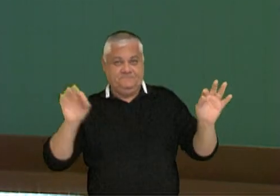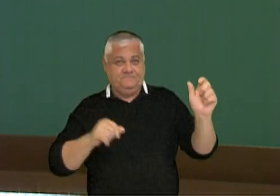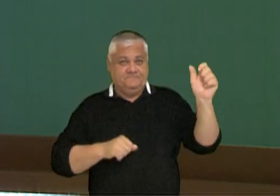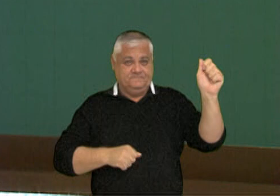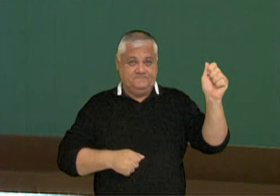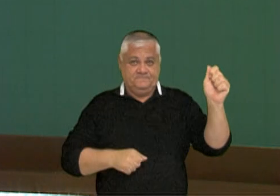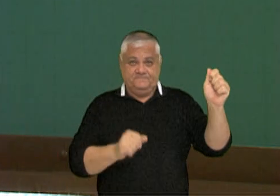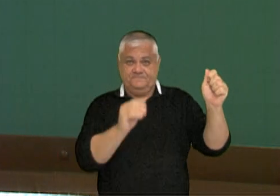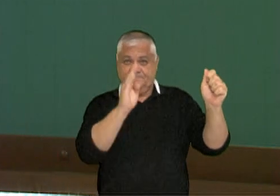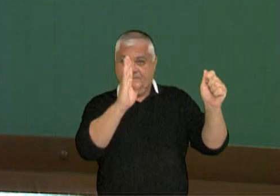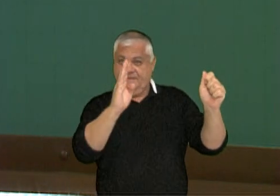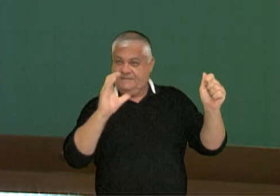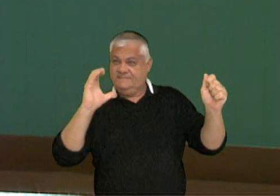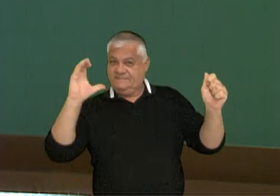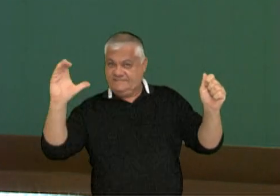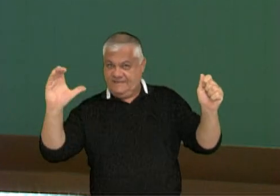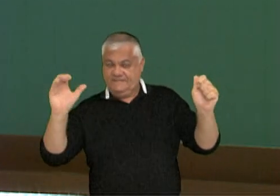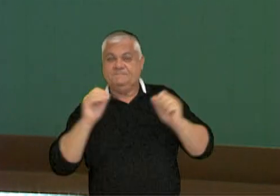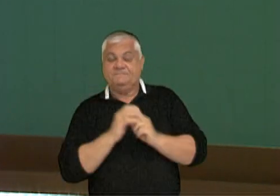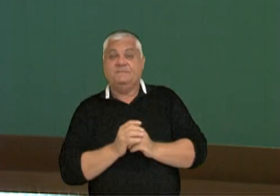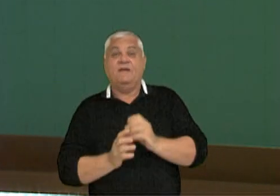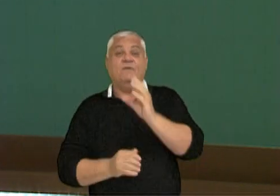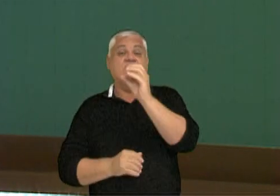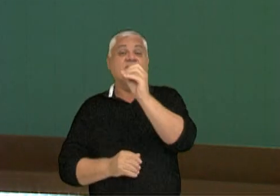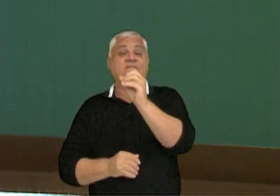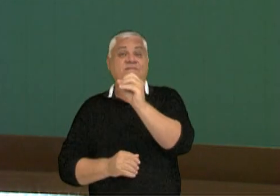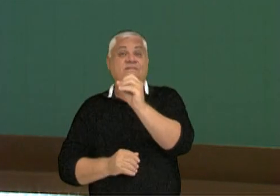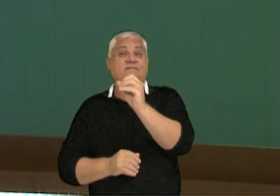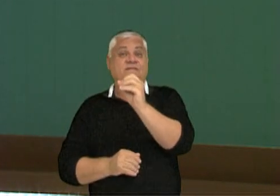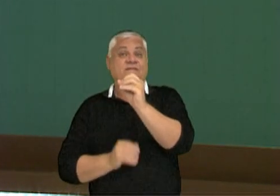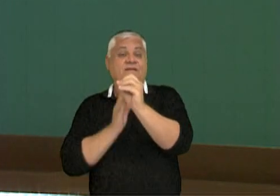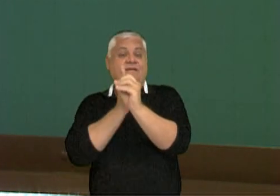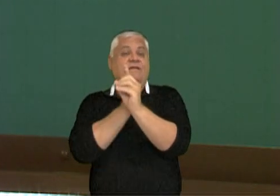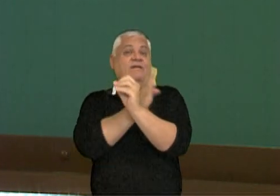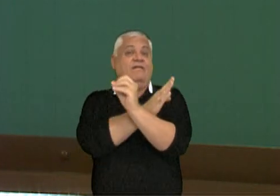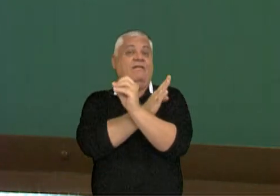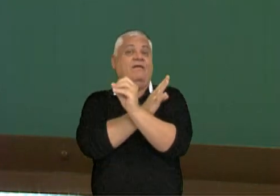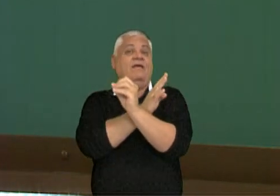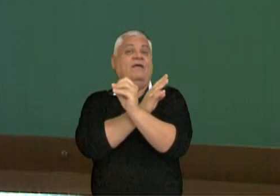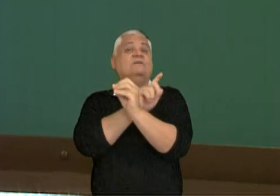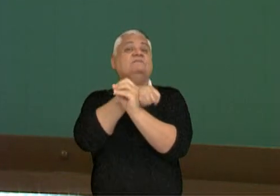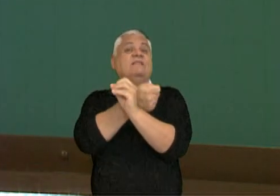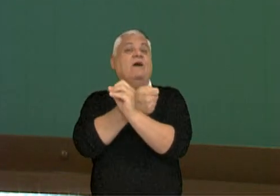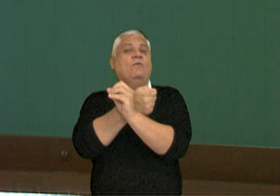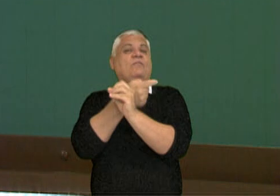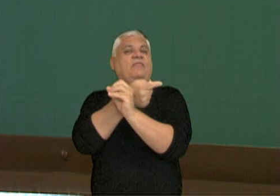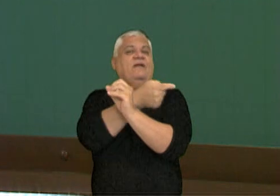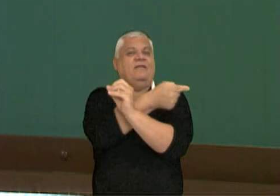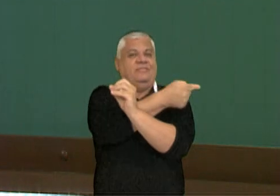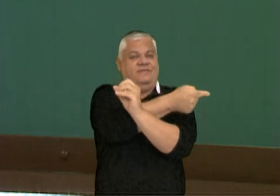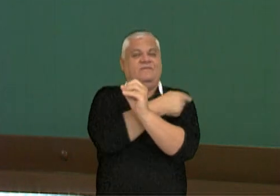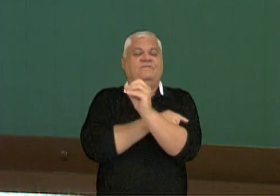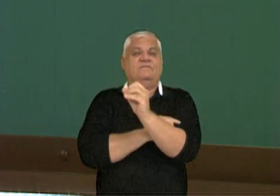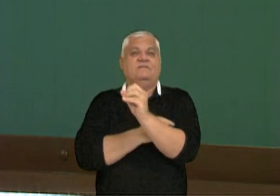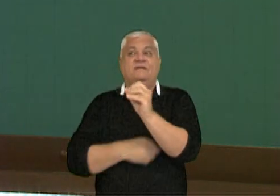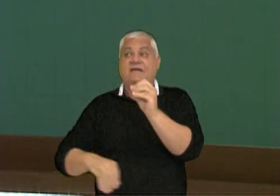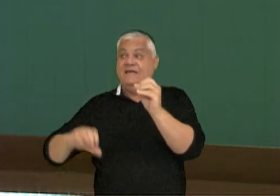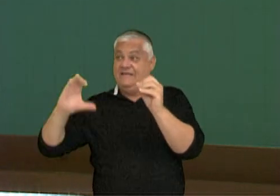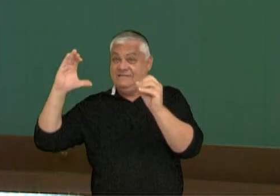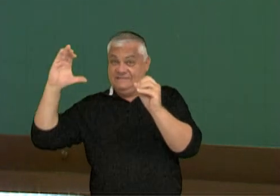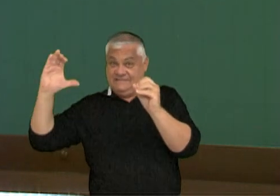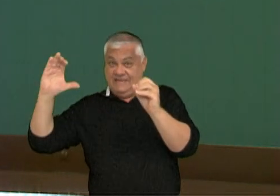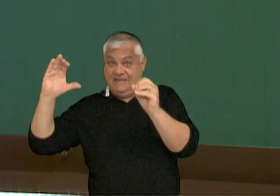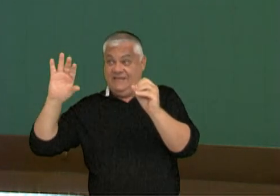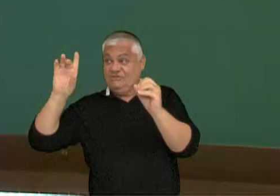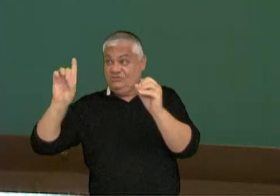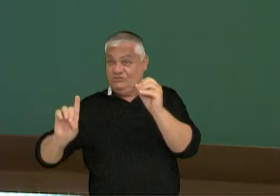A e o B está à esquerda de zero, então eles são negativos, né? E o C, ele está à direita de zero, então